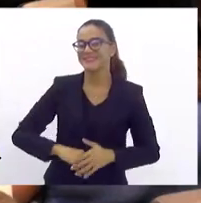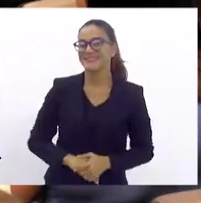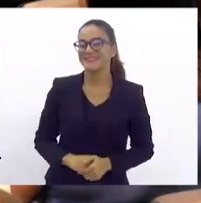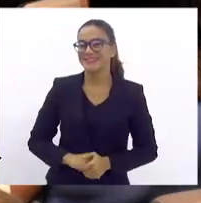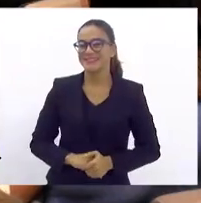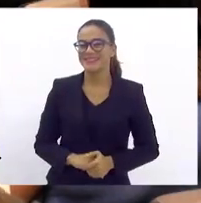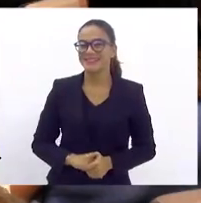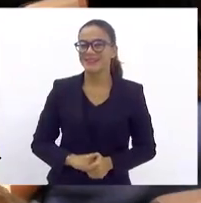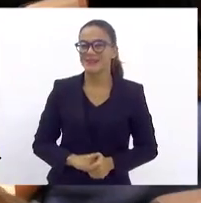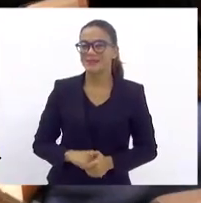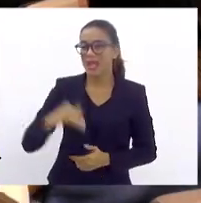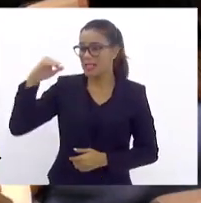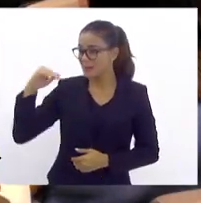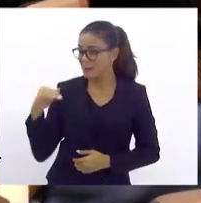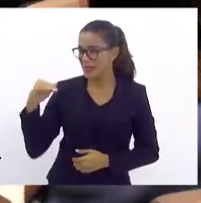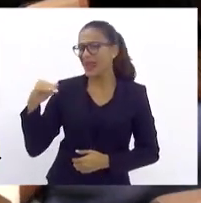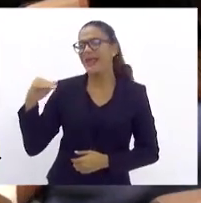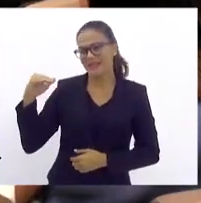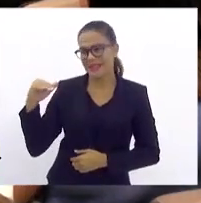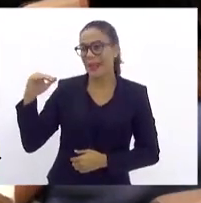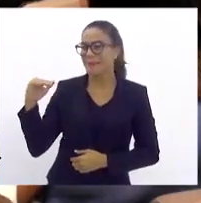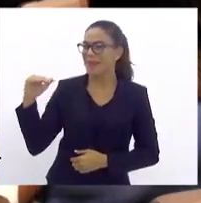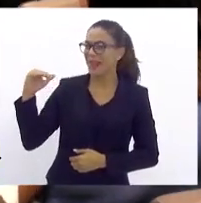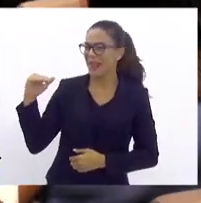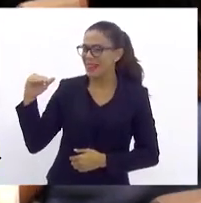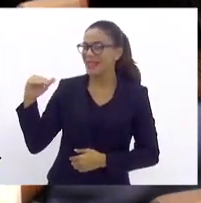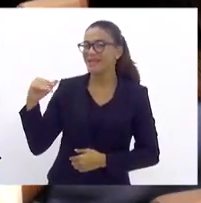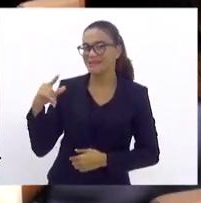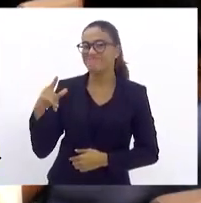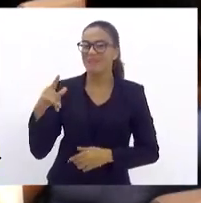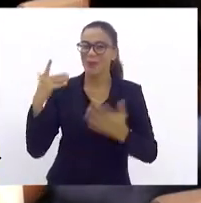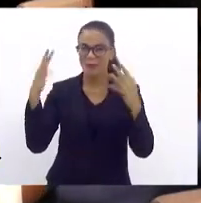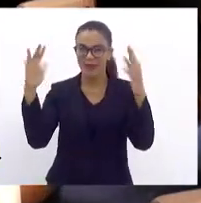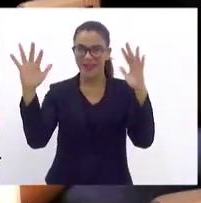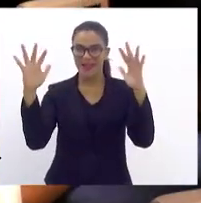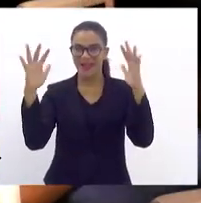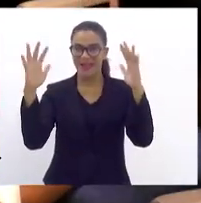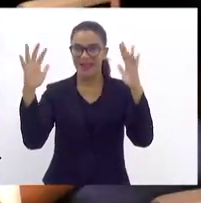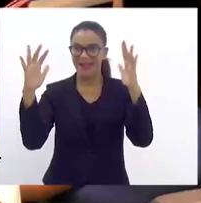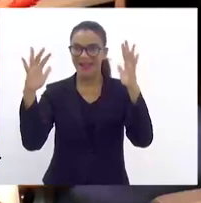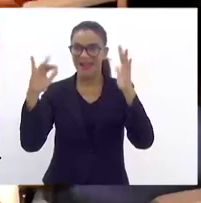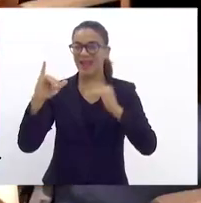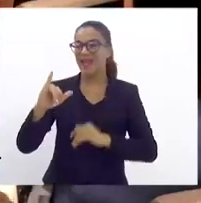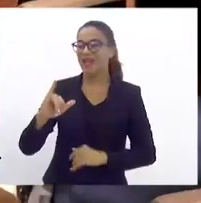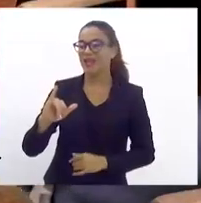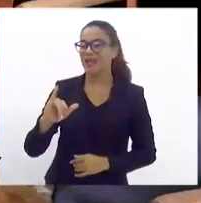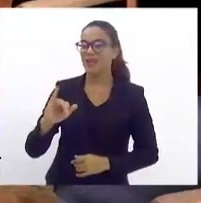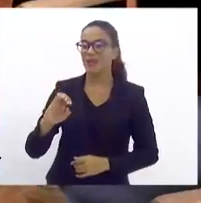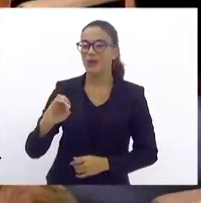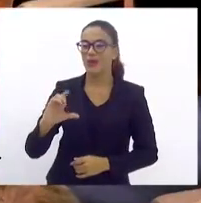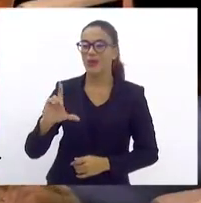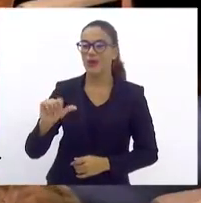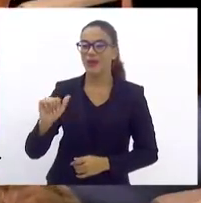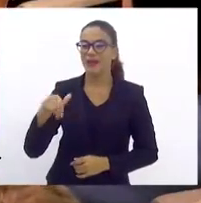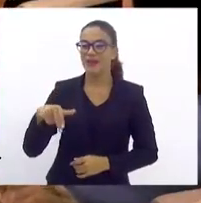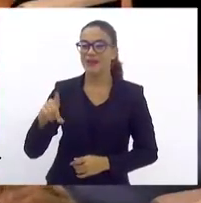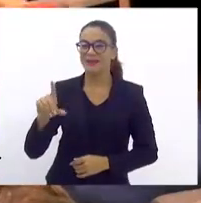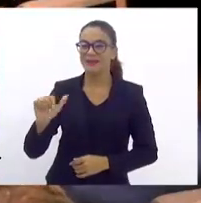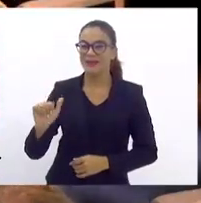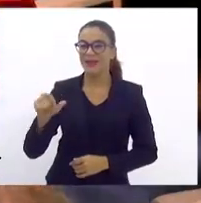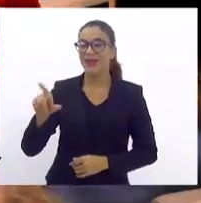esta pequena gigante minha gente aí eu queria uma salva de palmas para ela e Holanda é a coordenadora